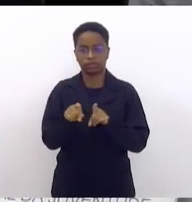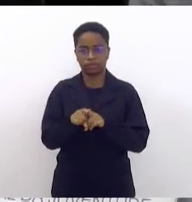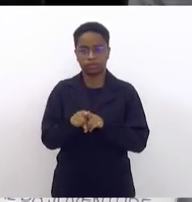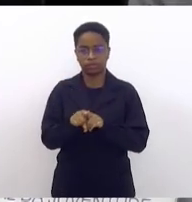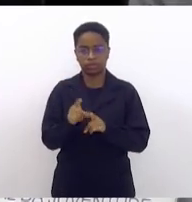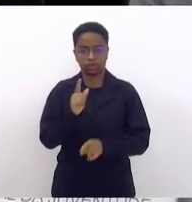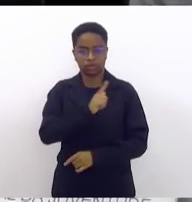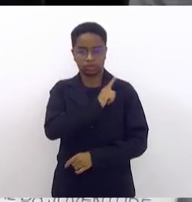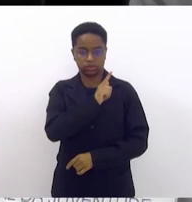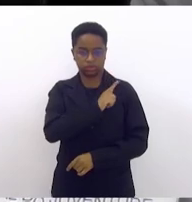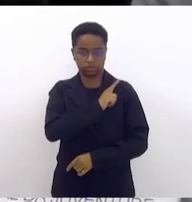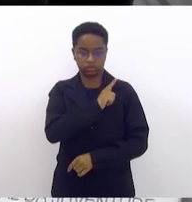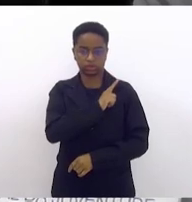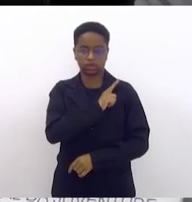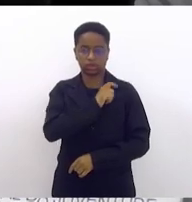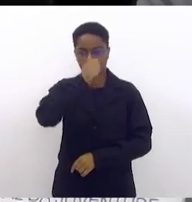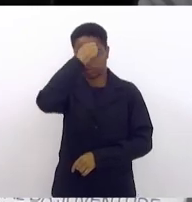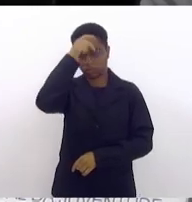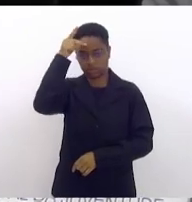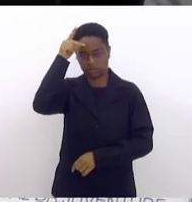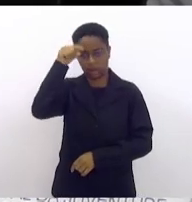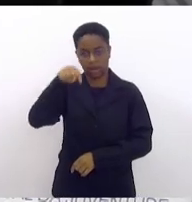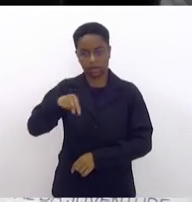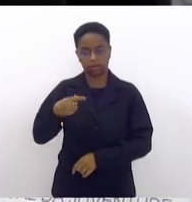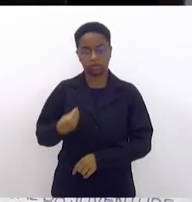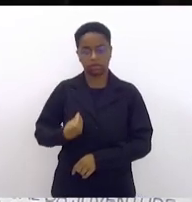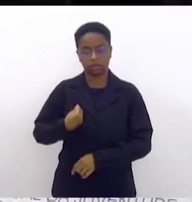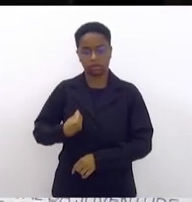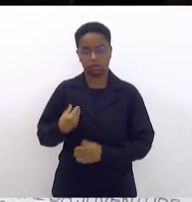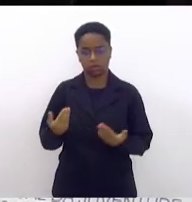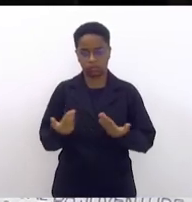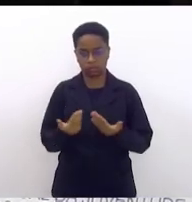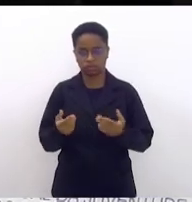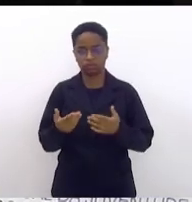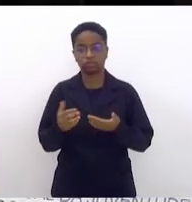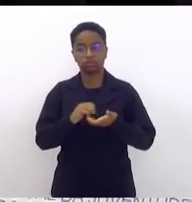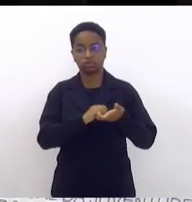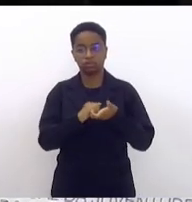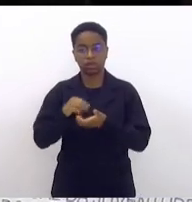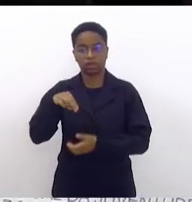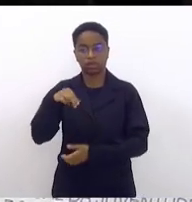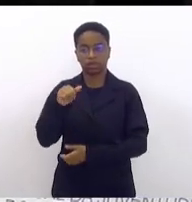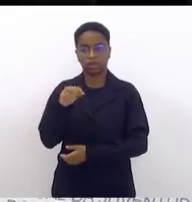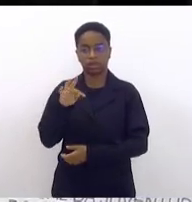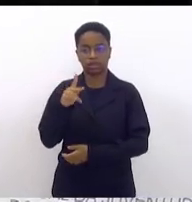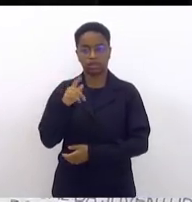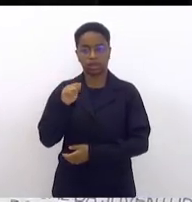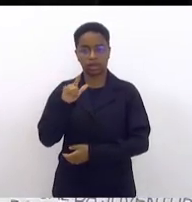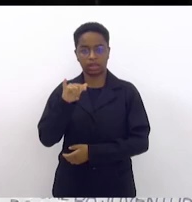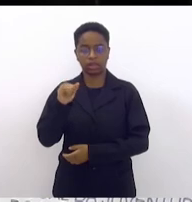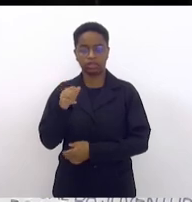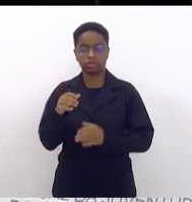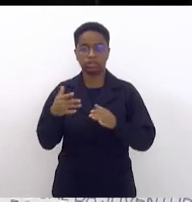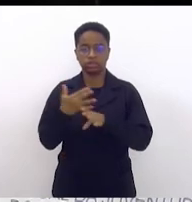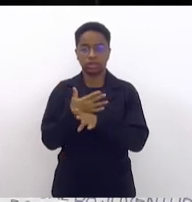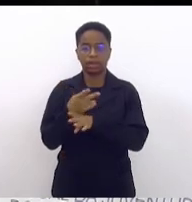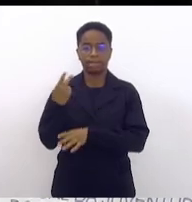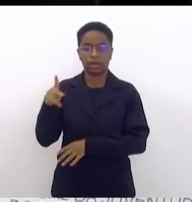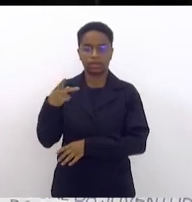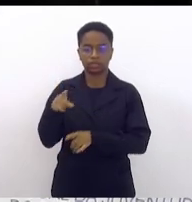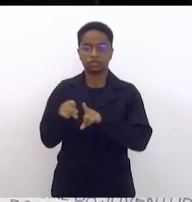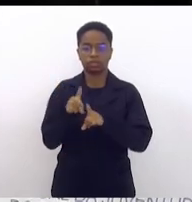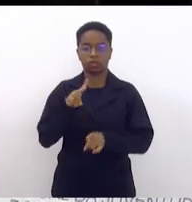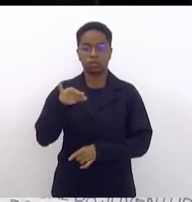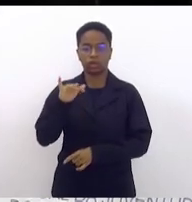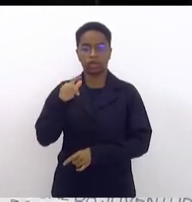os gestores municipais de juventudes que estão aqui presentes então cumprimentar a Natália gestora da da cidade de Parati cumprimentar o William